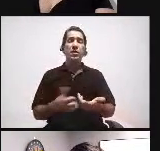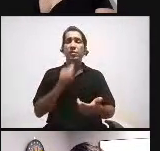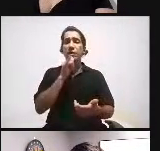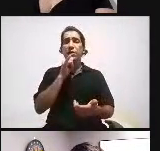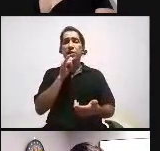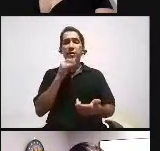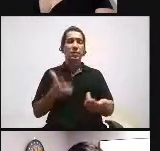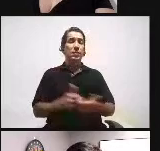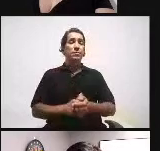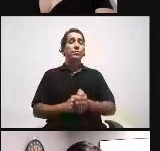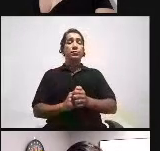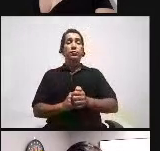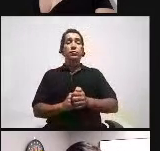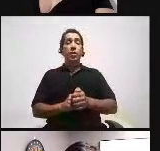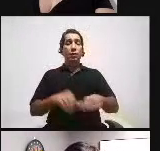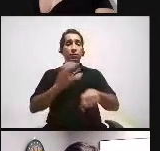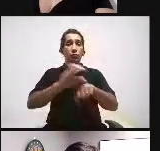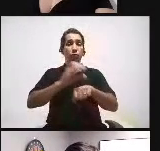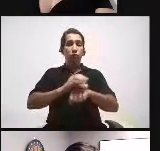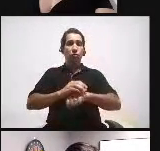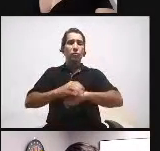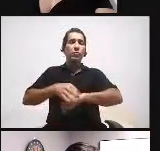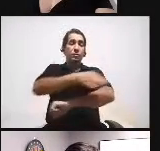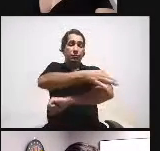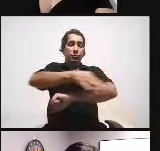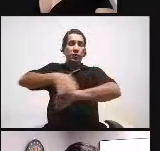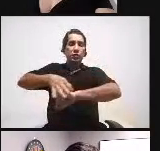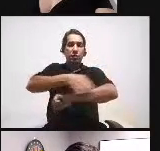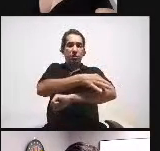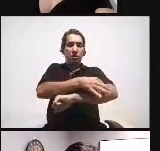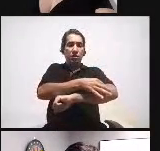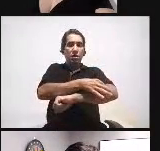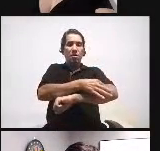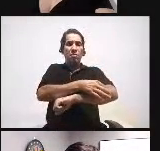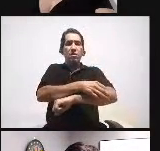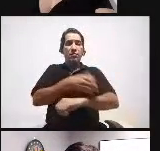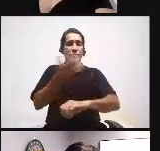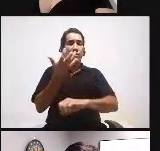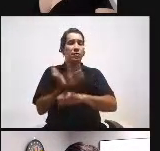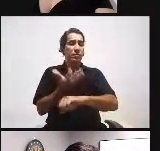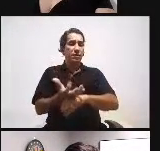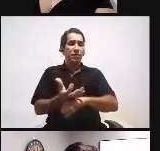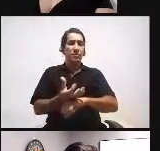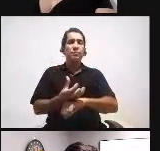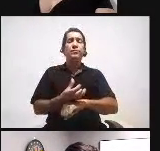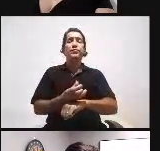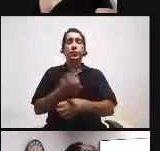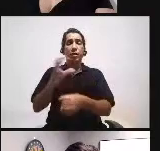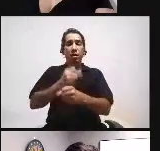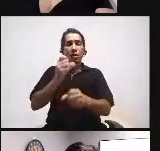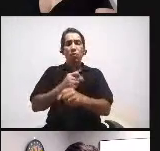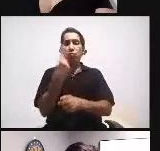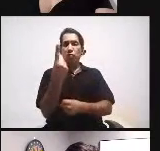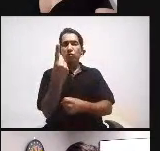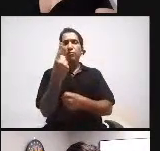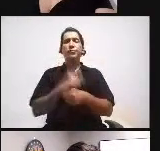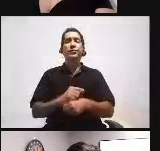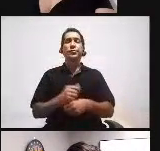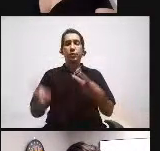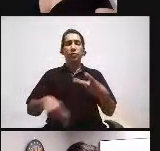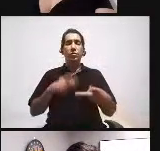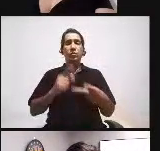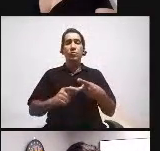de engenharia, a disciplina de cálculo 1, a disciplina de física 1 e a disciplina de ciência da